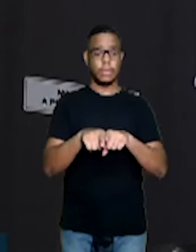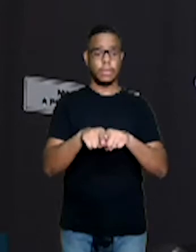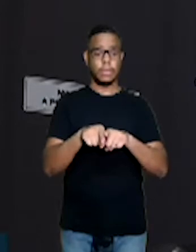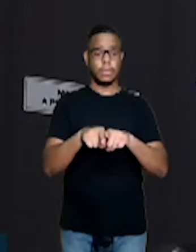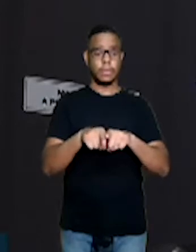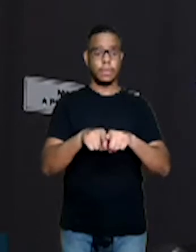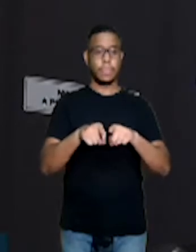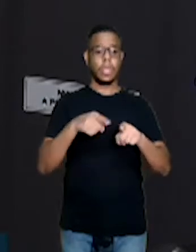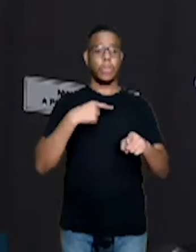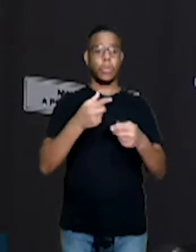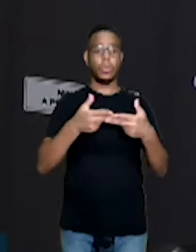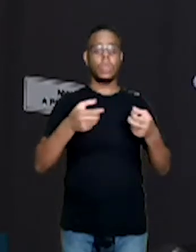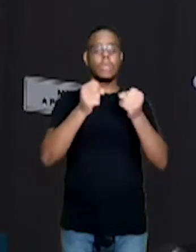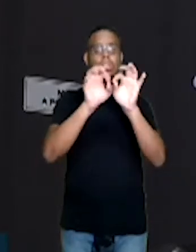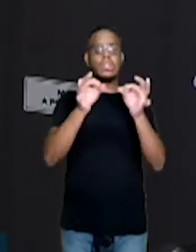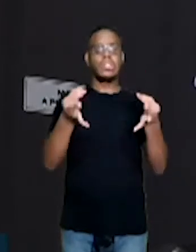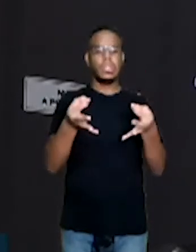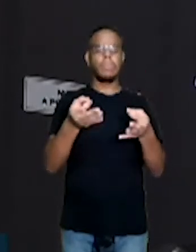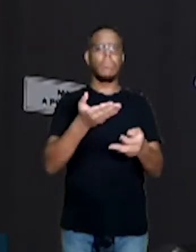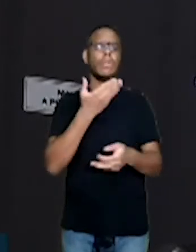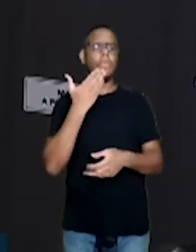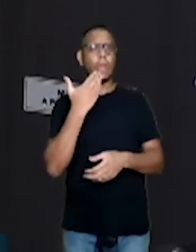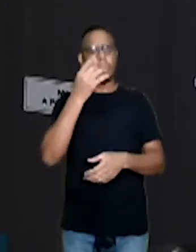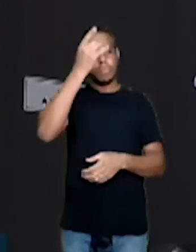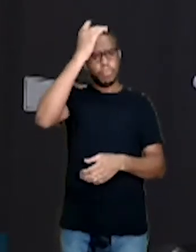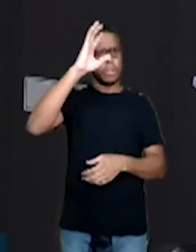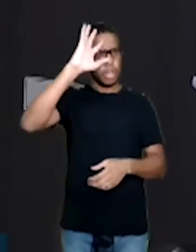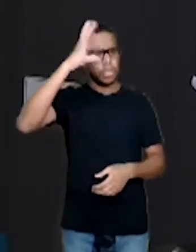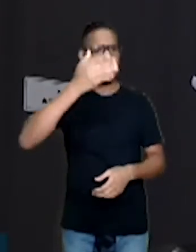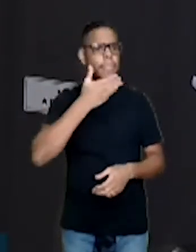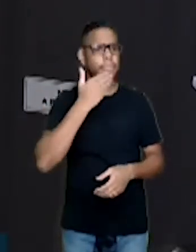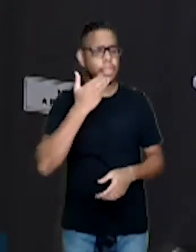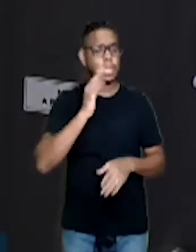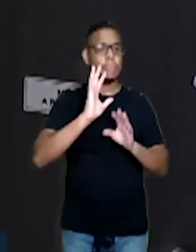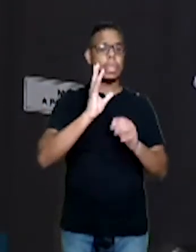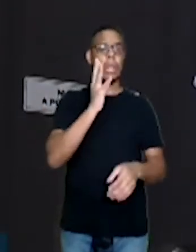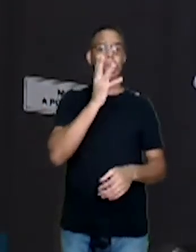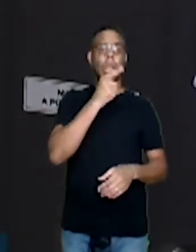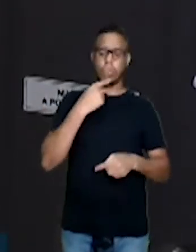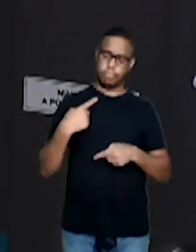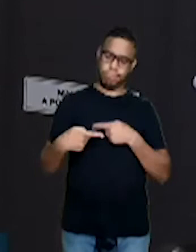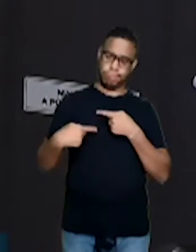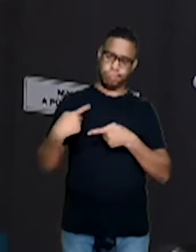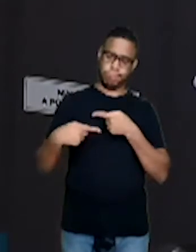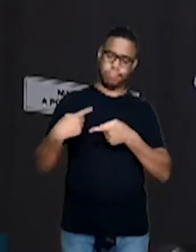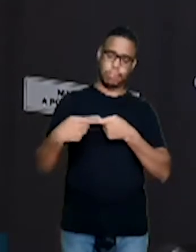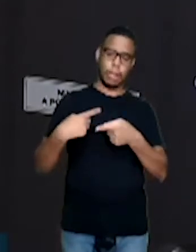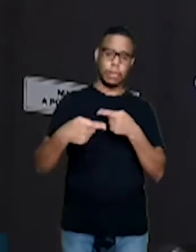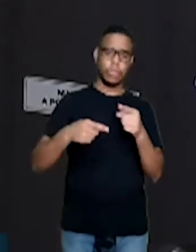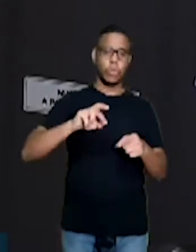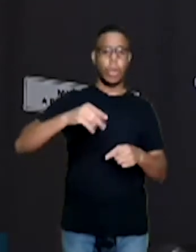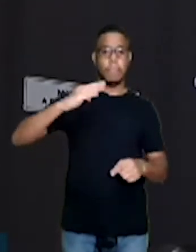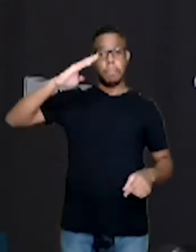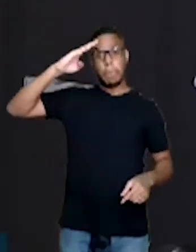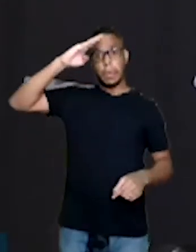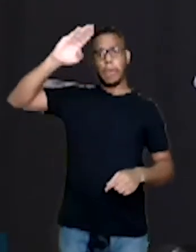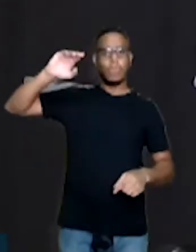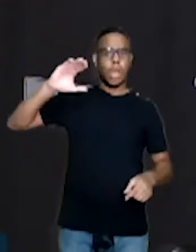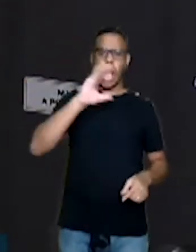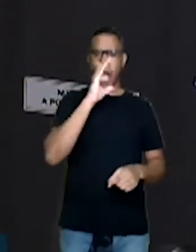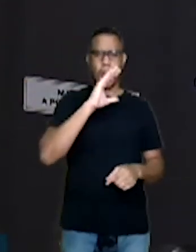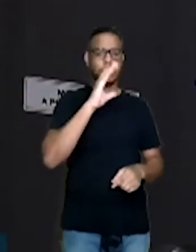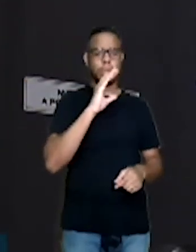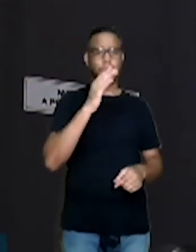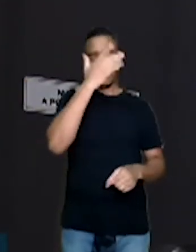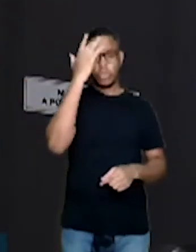simples, fáceis de realizar, mas que não são prioridades daqueles que estão lotados